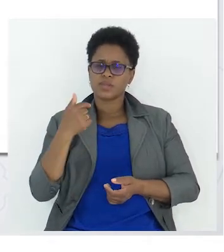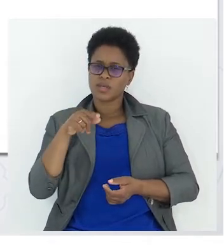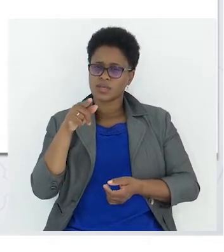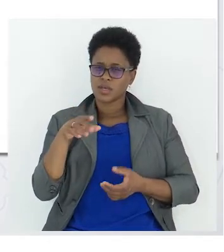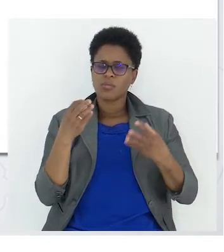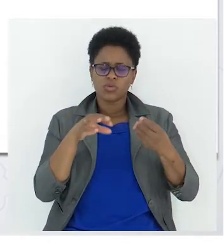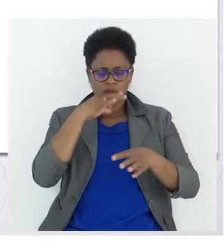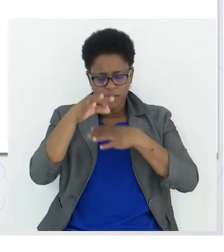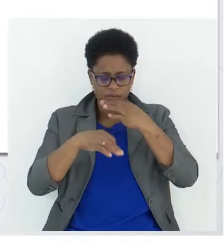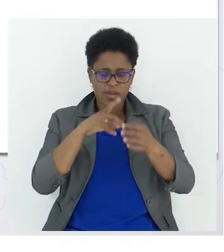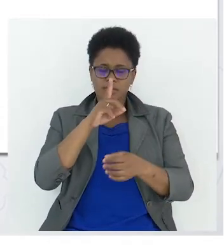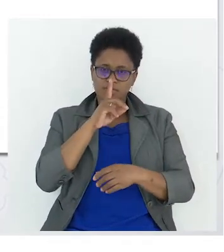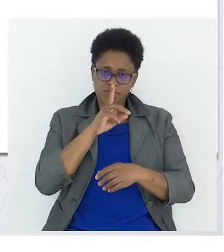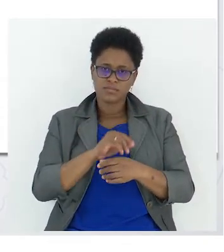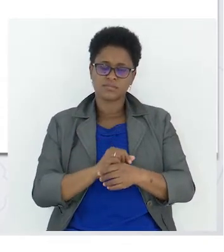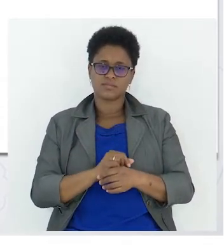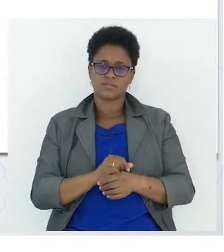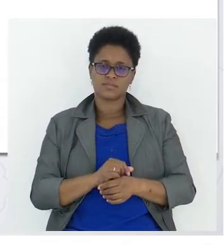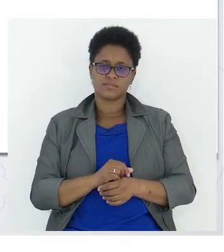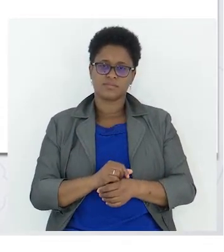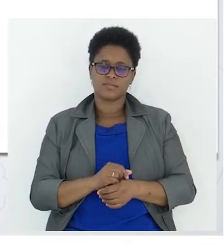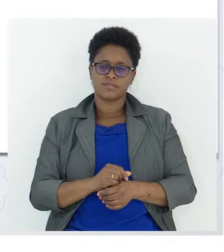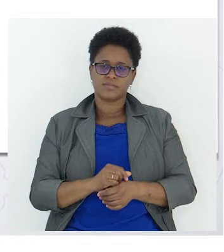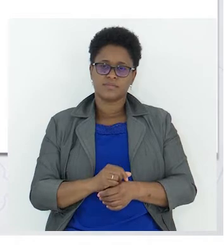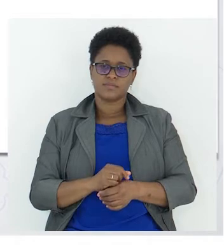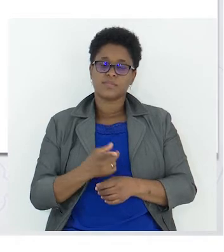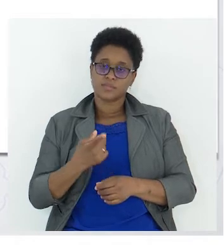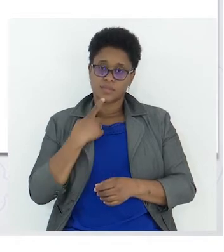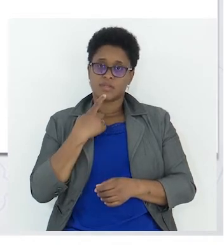aí muito a falar silêncio. Ok?